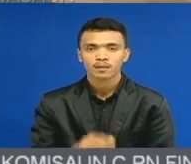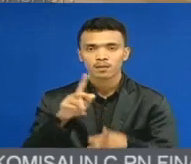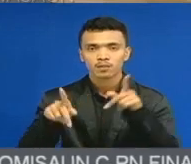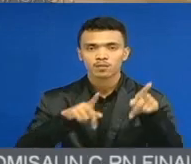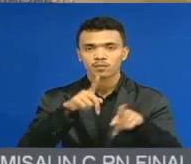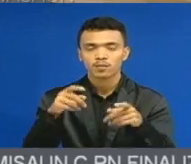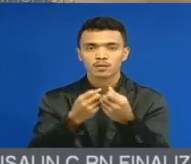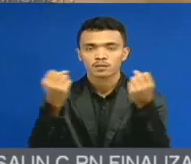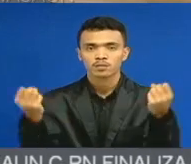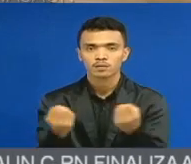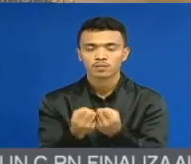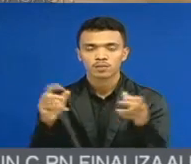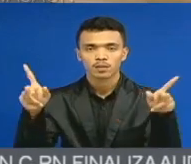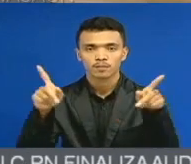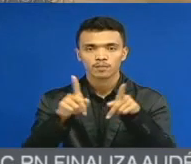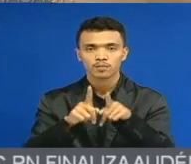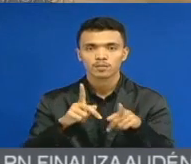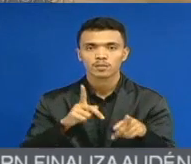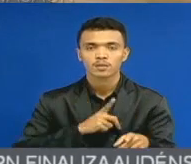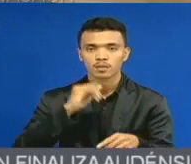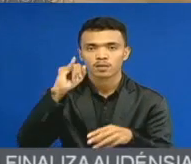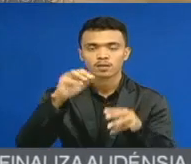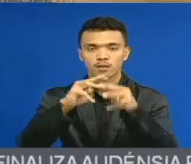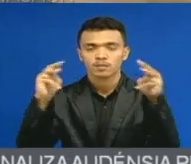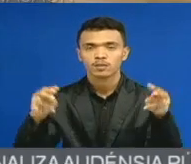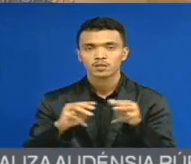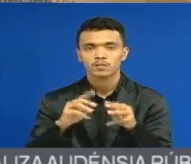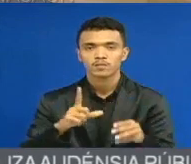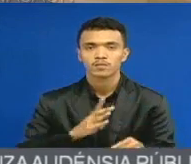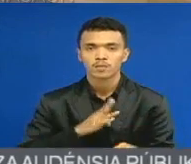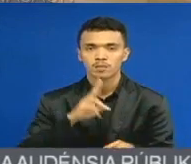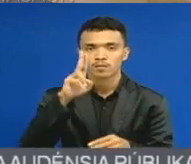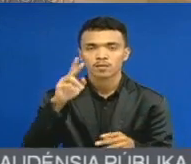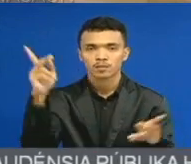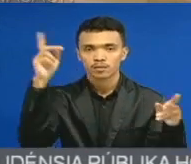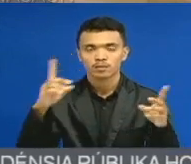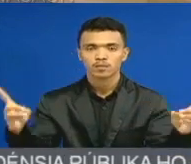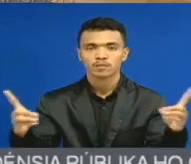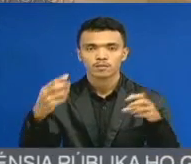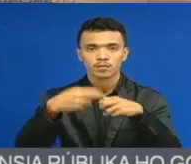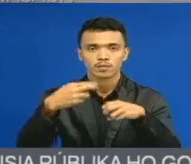Comunidades Suku Abafala, posto administrativo Kelika e município Baucau, enfrenta problema bemos.